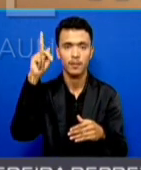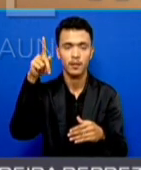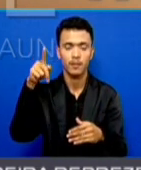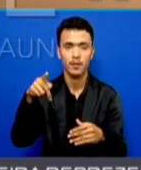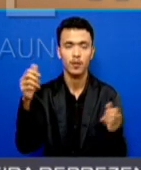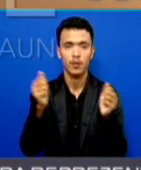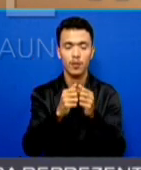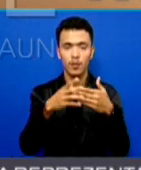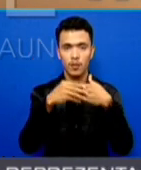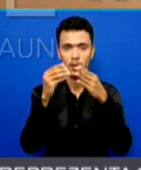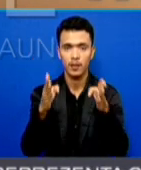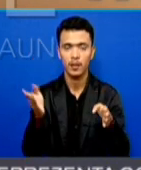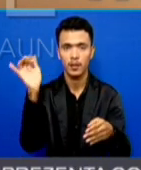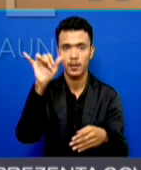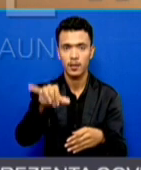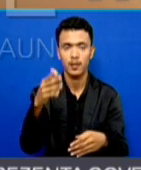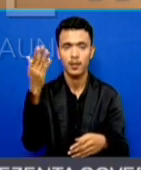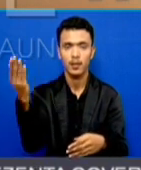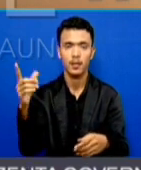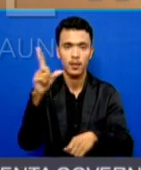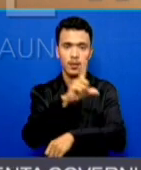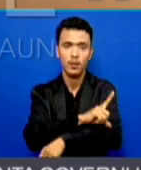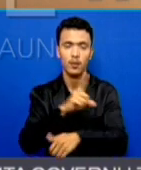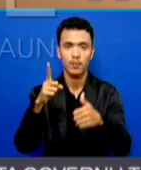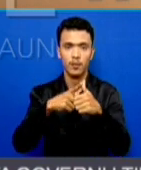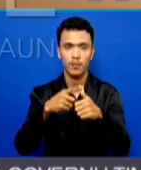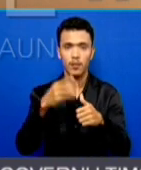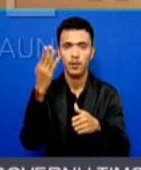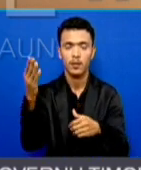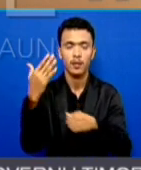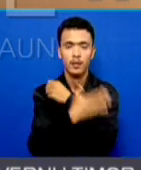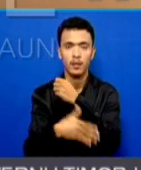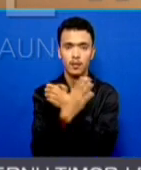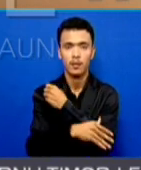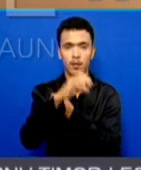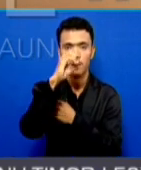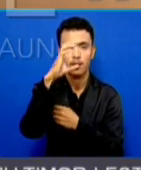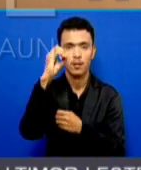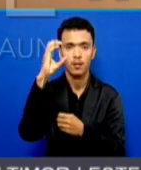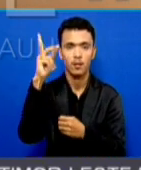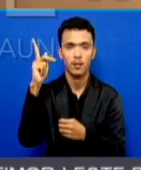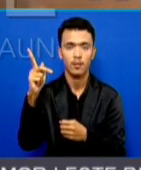líder Sira e a Ilha Pacífica valoram da rolo que a Ilha Cook.